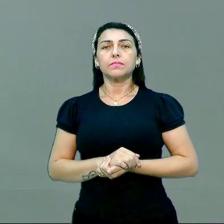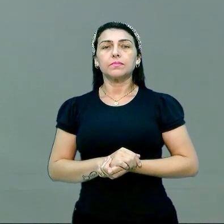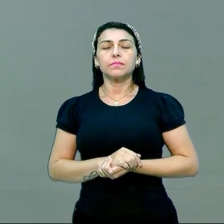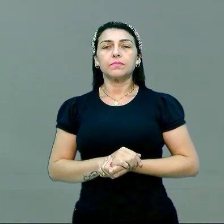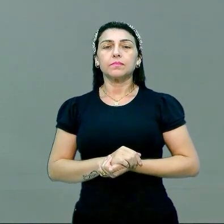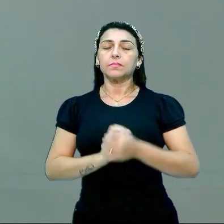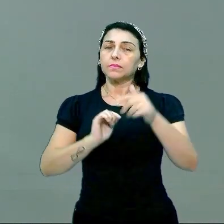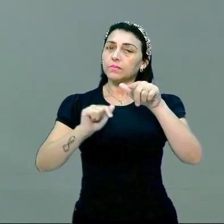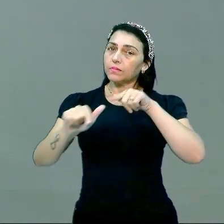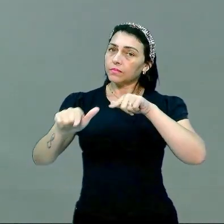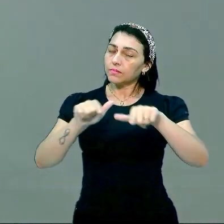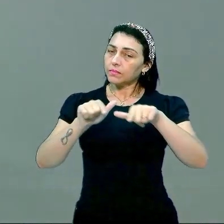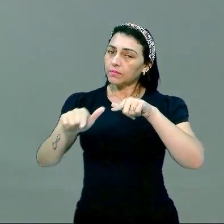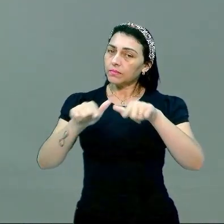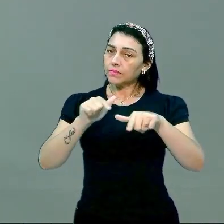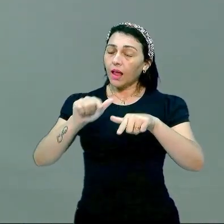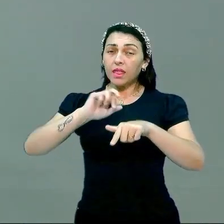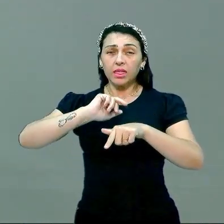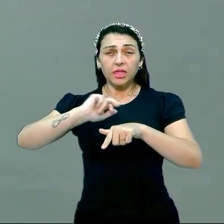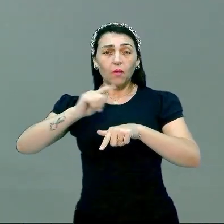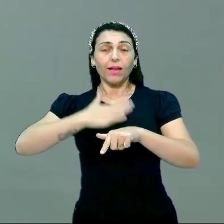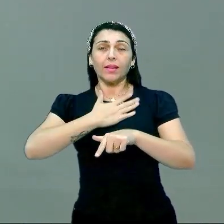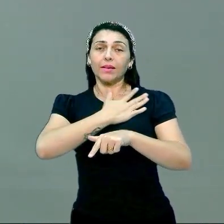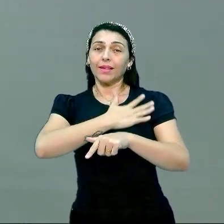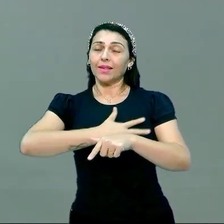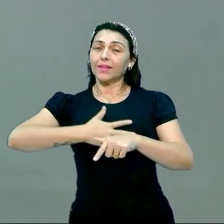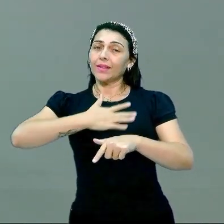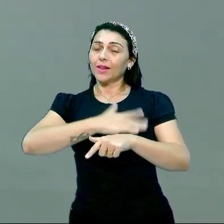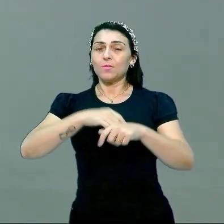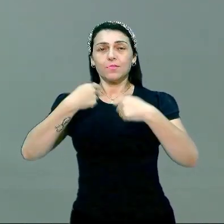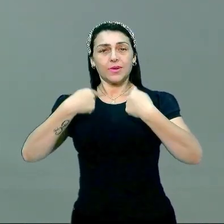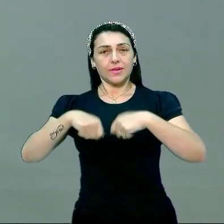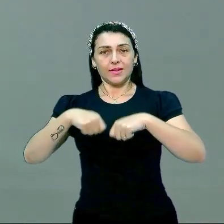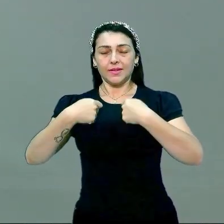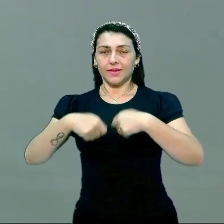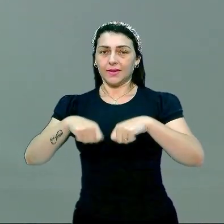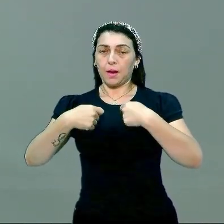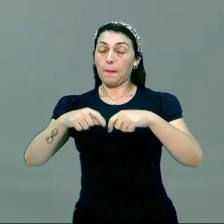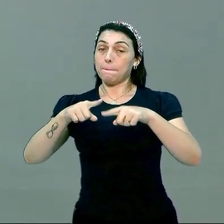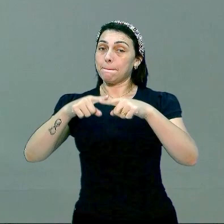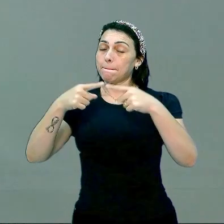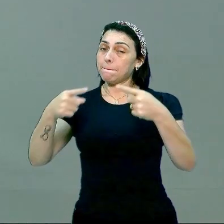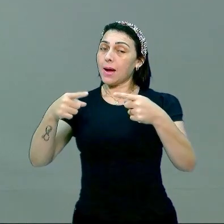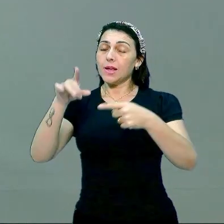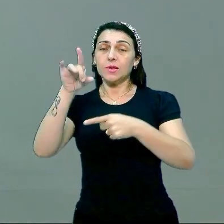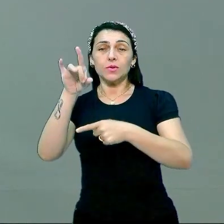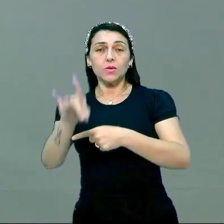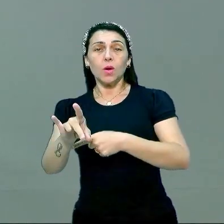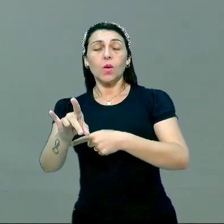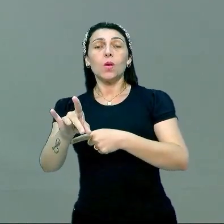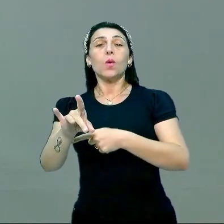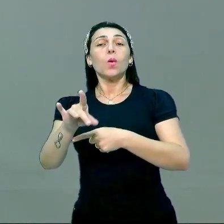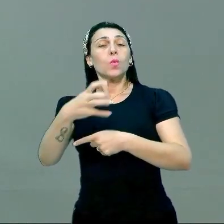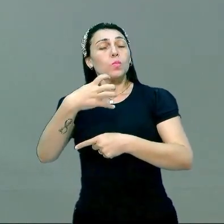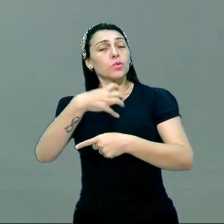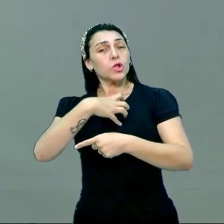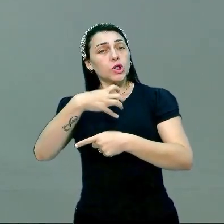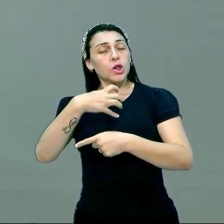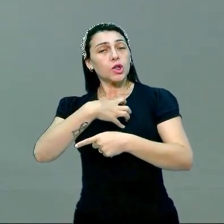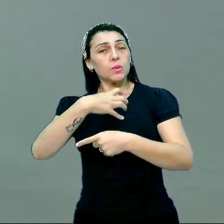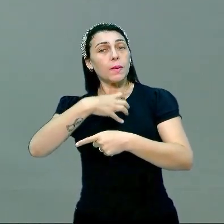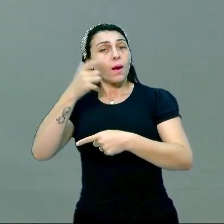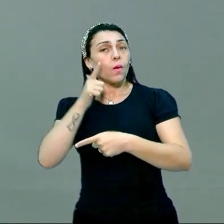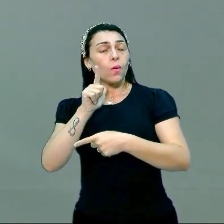O trabalho não é uma satisfação de necessidades, mas apenas um meio